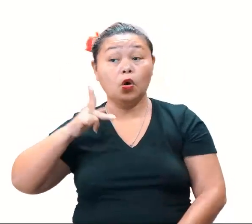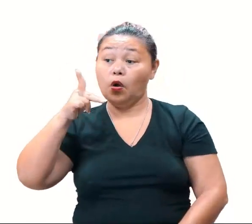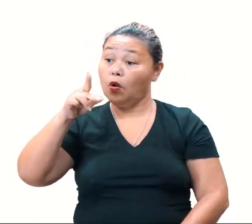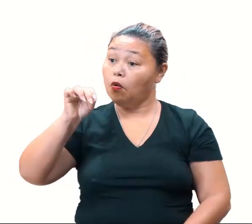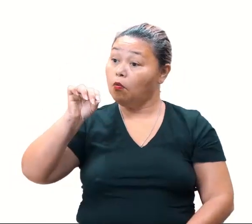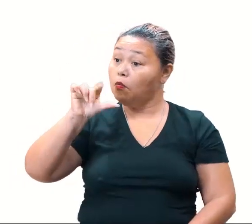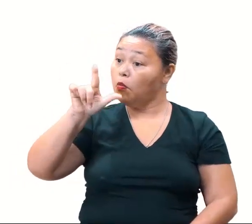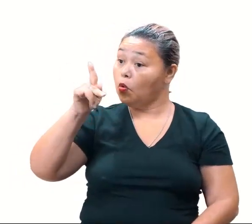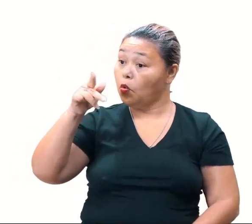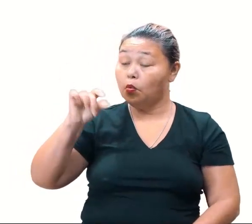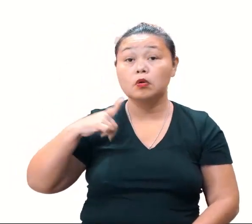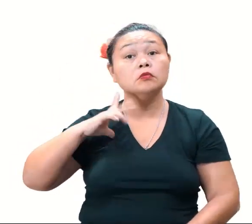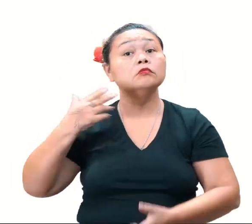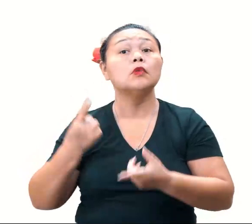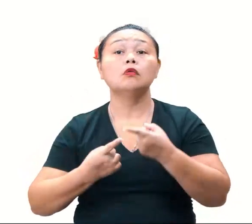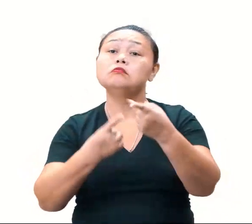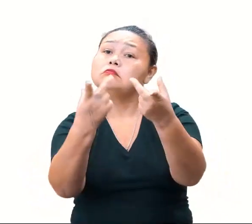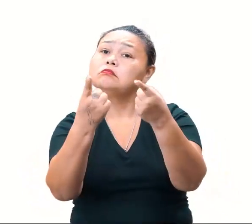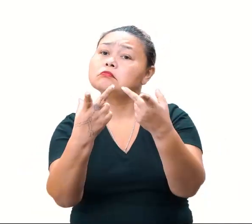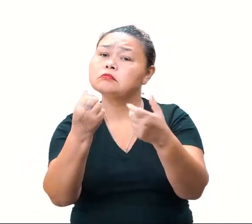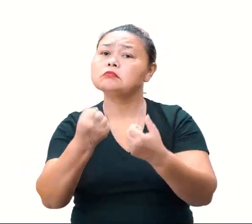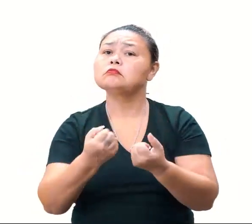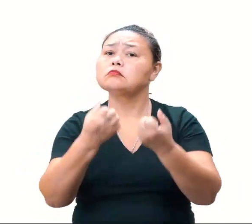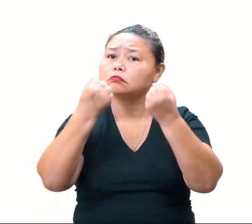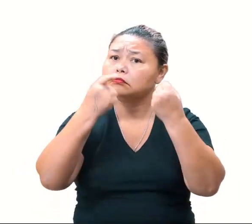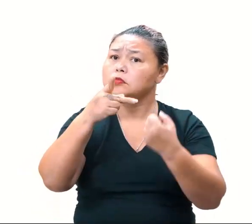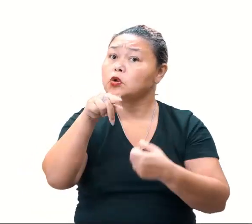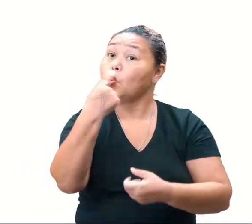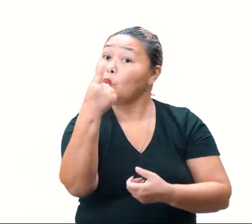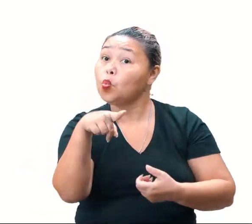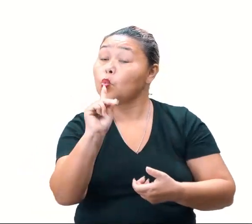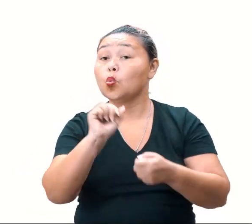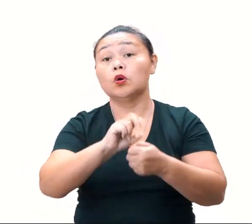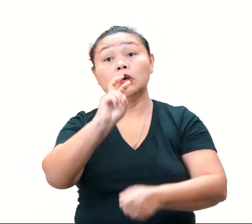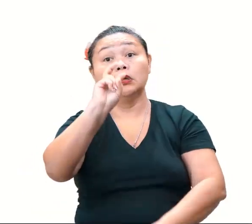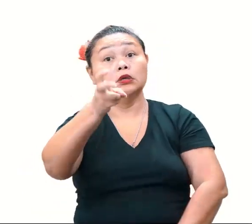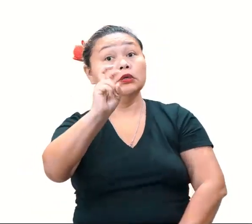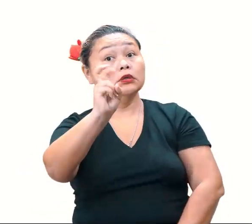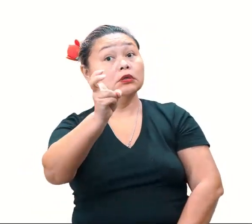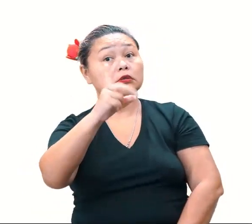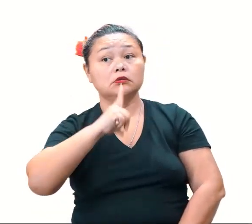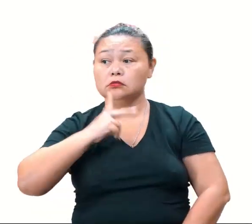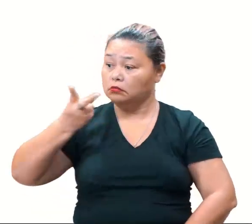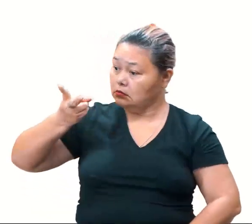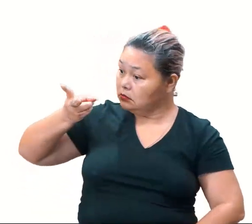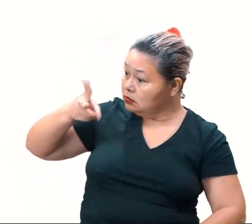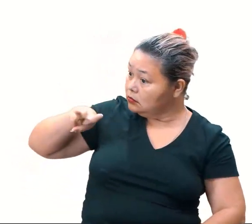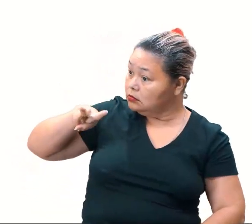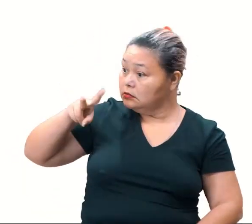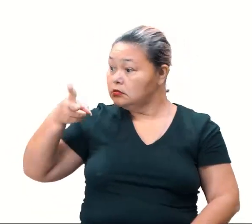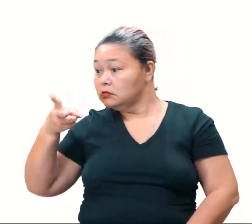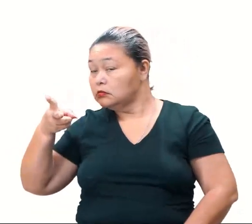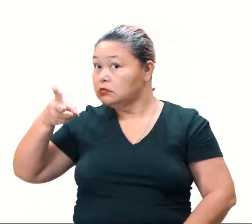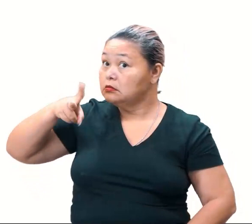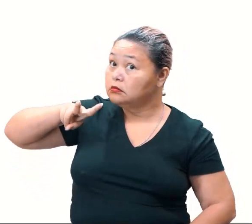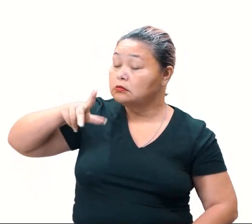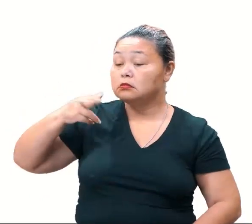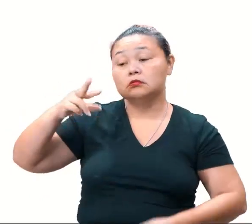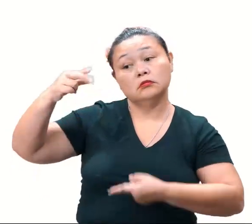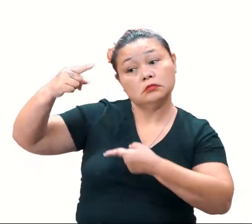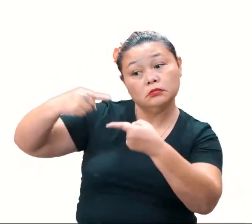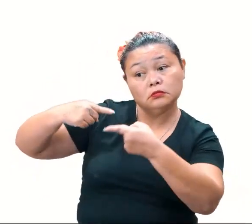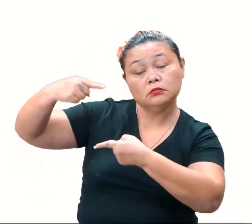E vende o quilo da polpa a R$5. Opa, já tem duas relações ali, ó, duas grandezas sendo relacionadas.